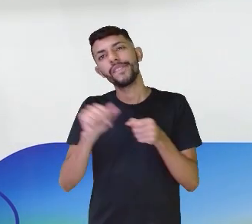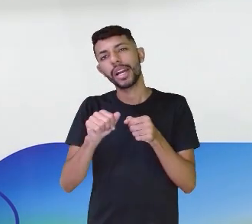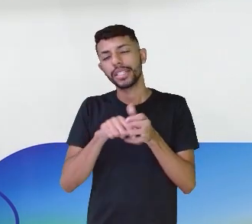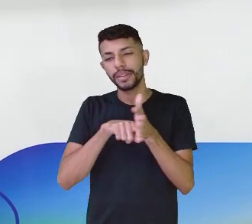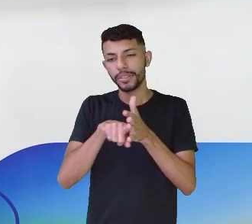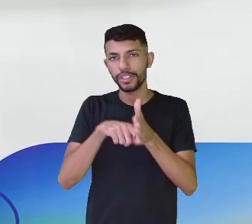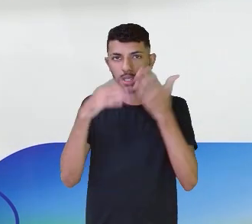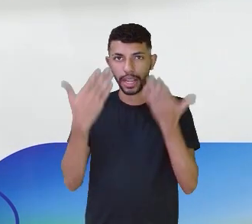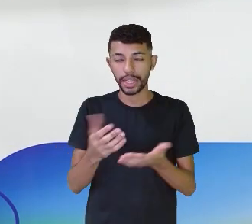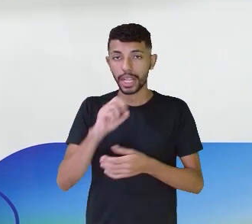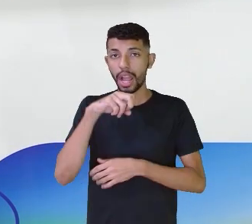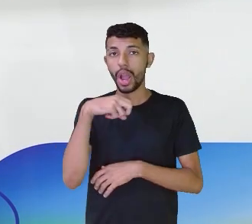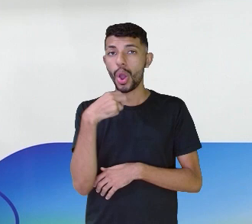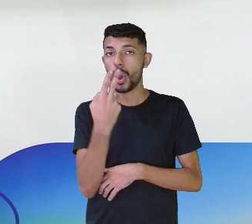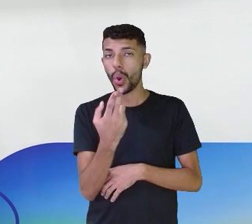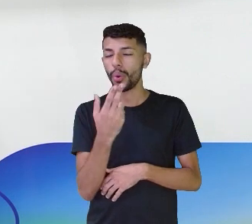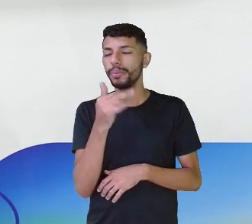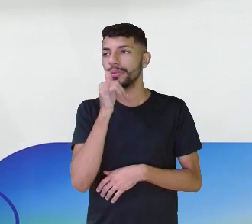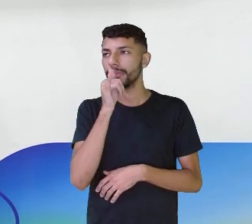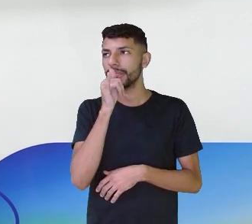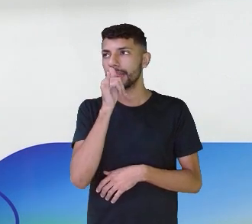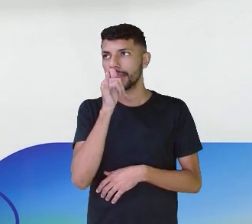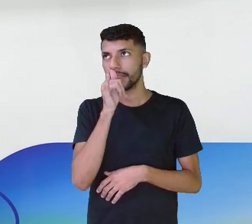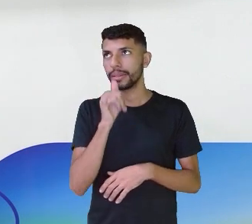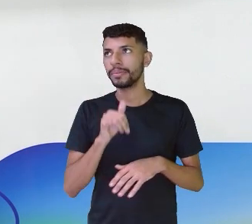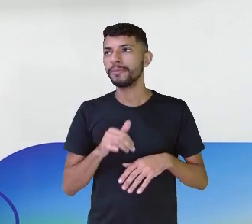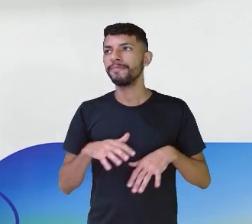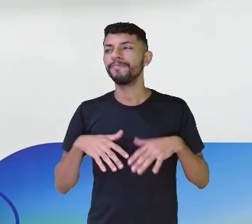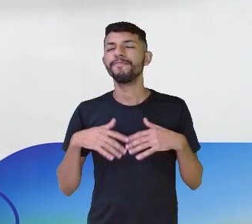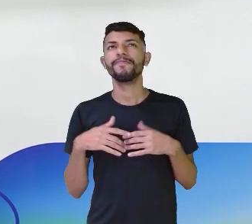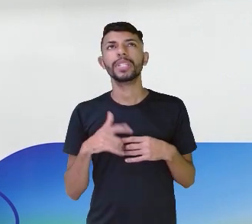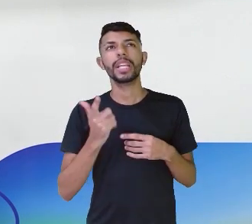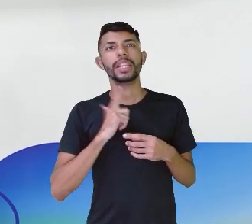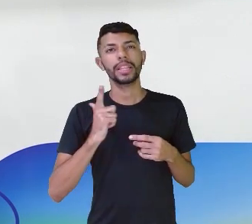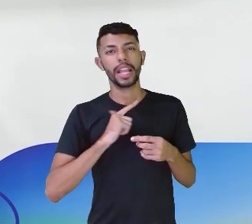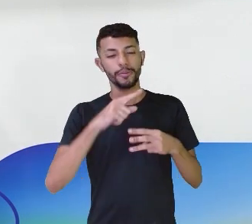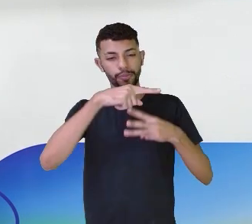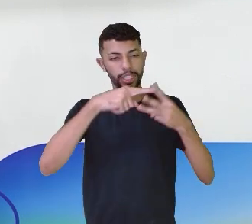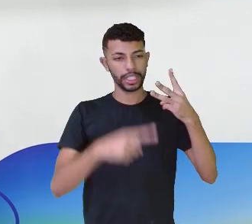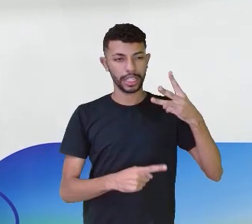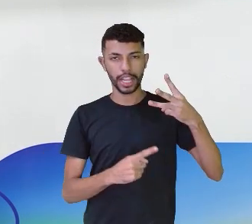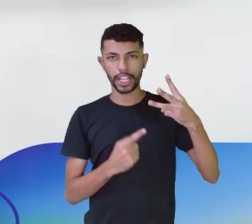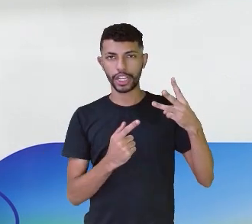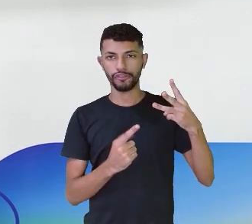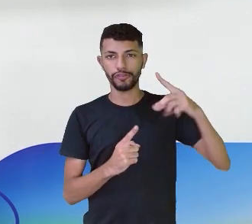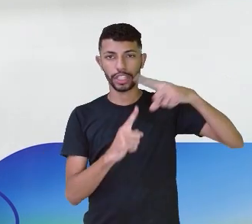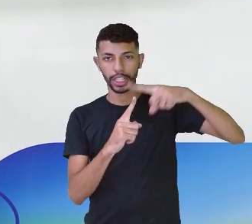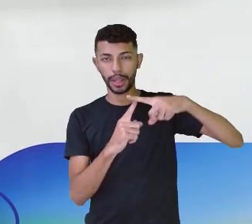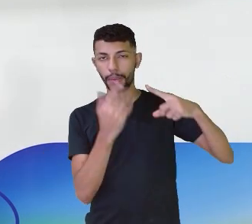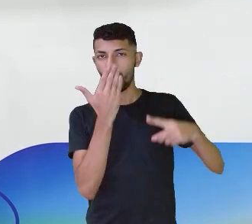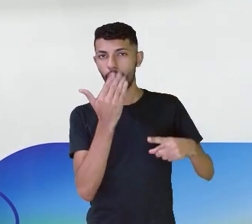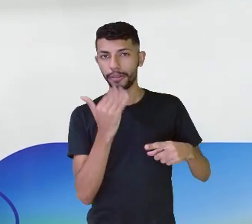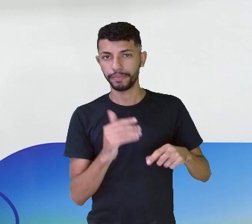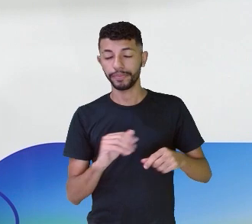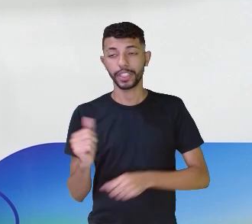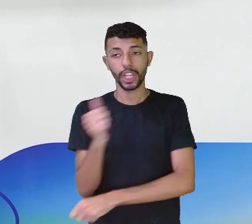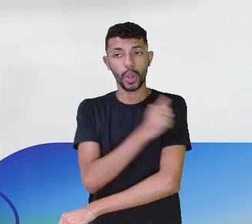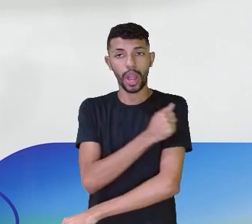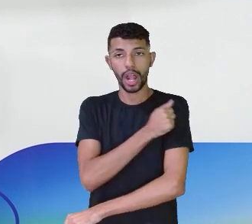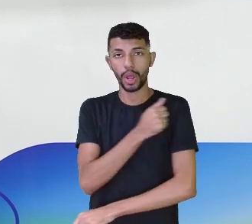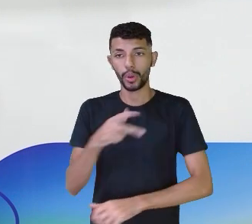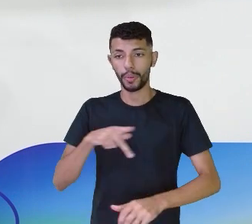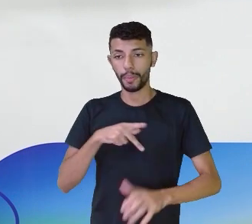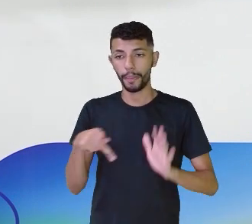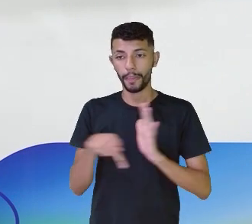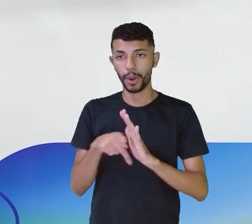então, não, eu tenho 3 opções de merenda e os alunos da escola Deus é Amor vão ter que escolher qual